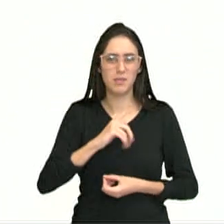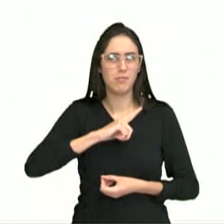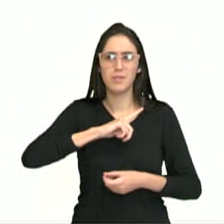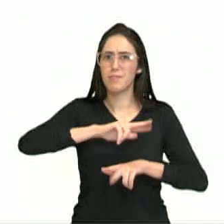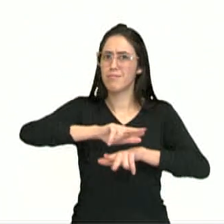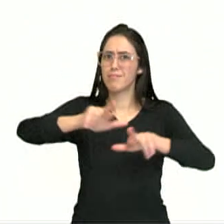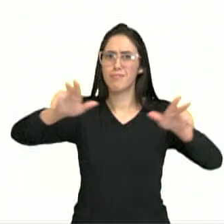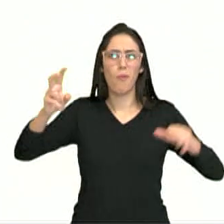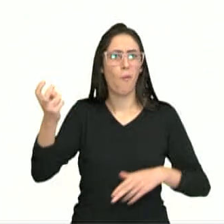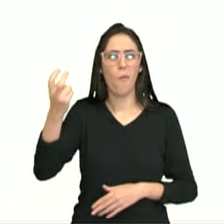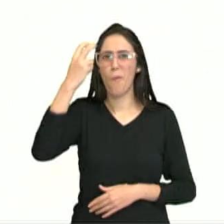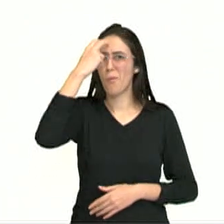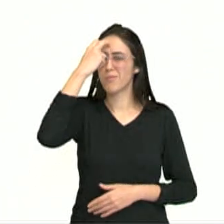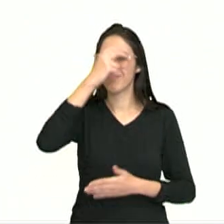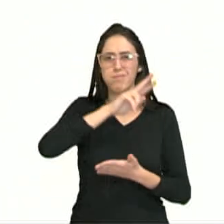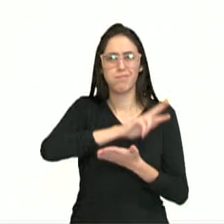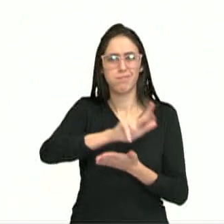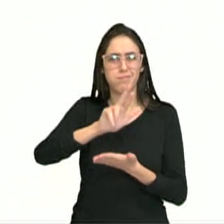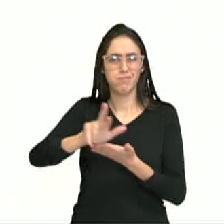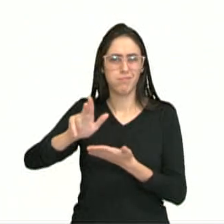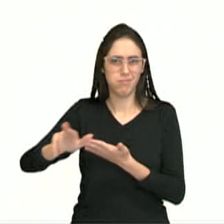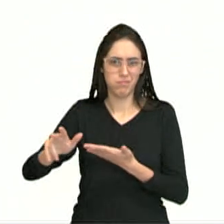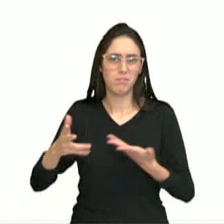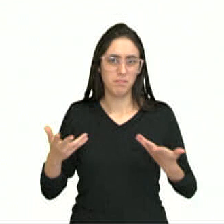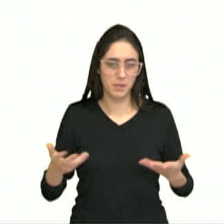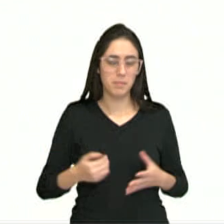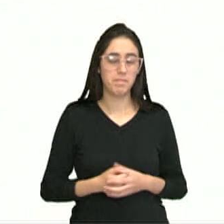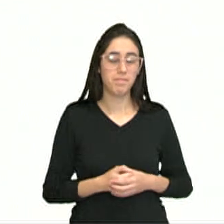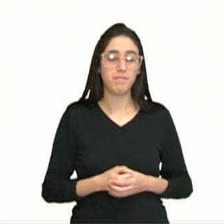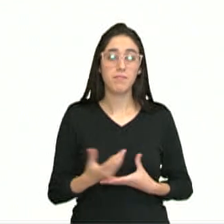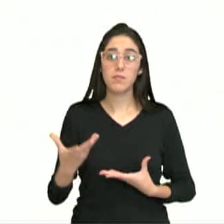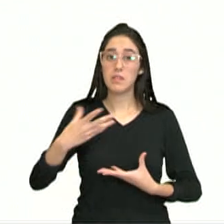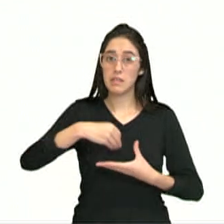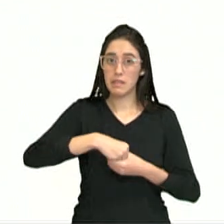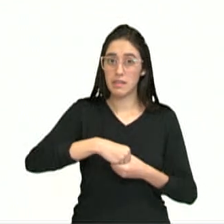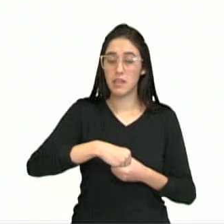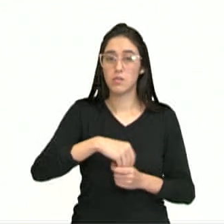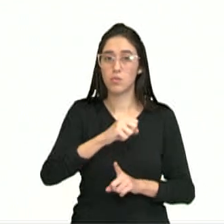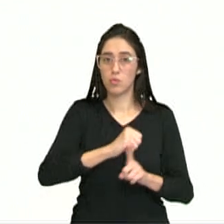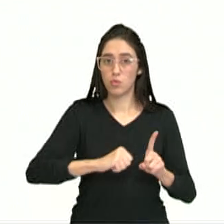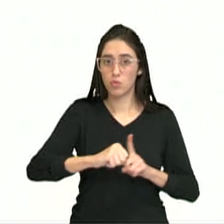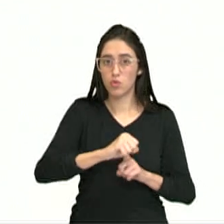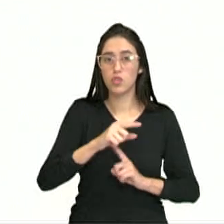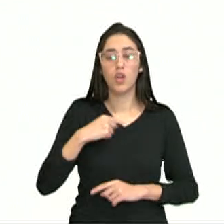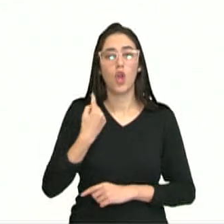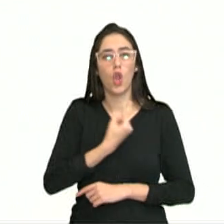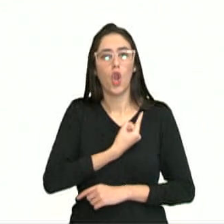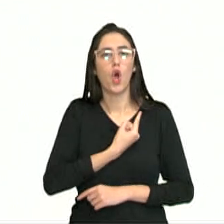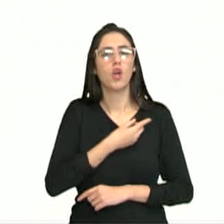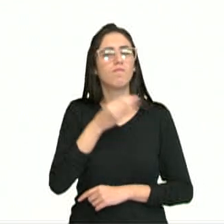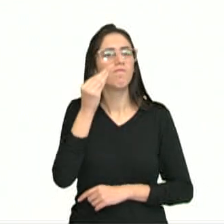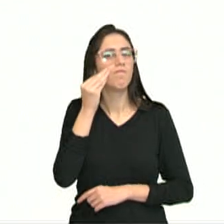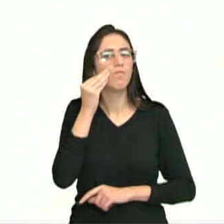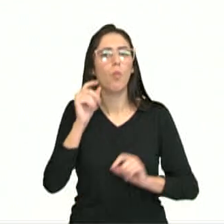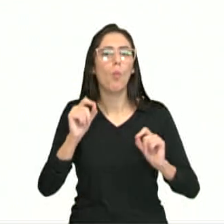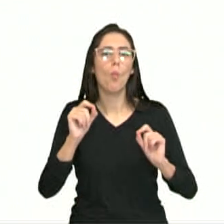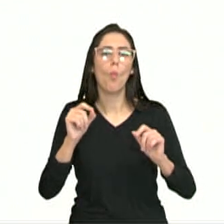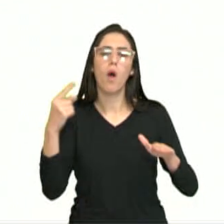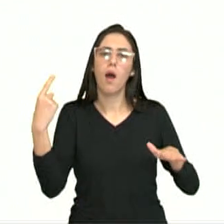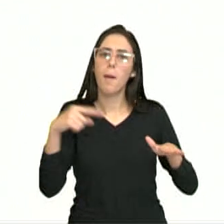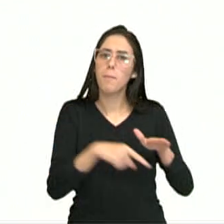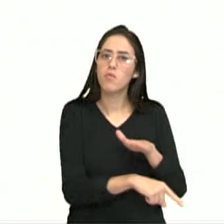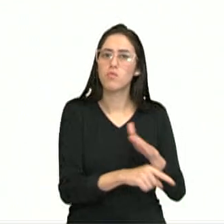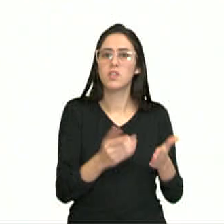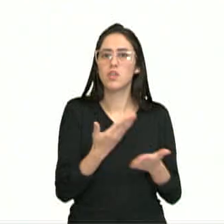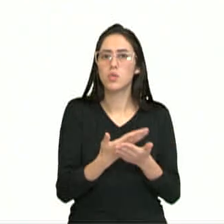estamos trabalhando com uma ideia geral, ok? E na sociologia, nós procuramos, então, aprofundar esse